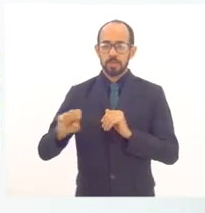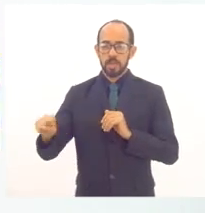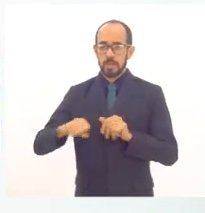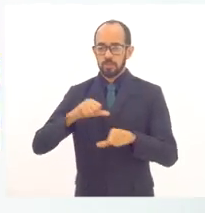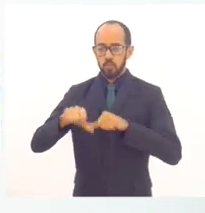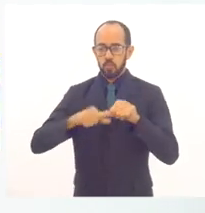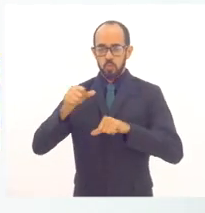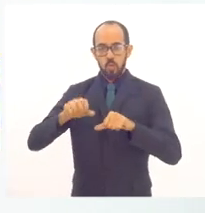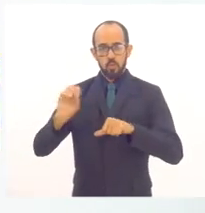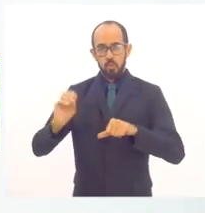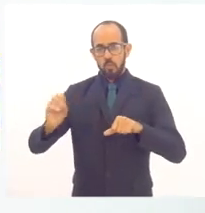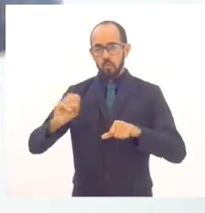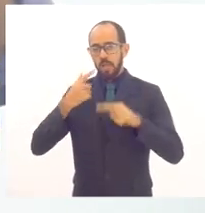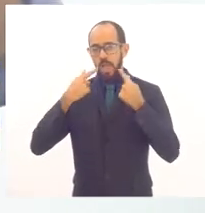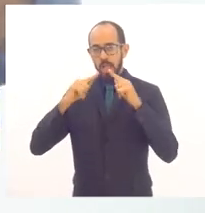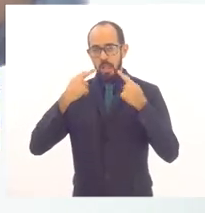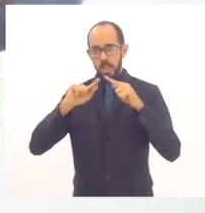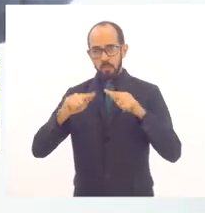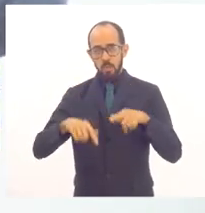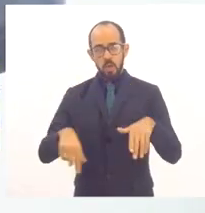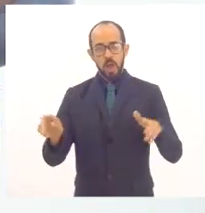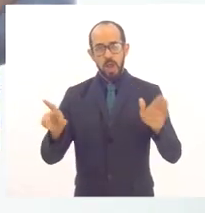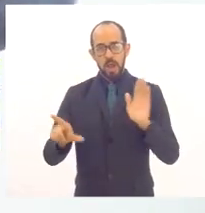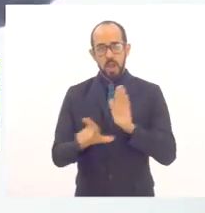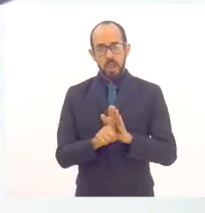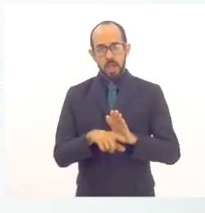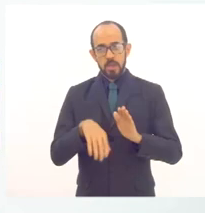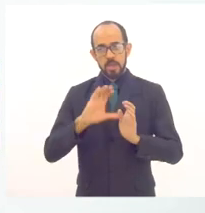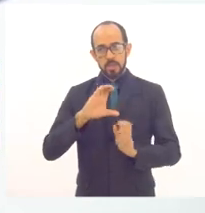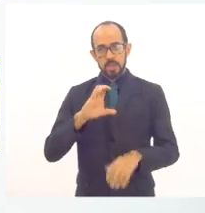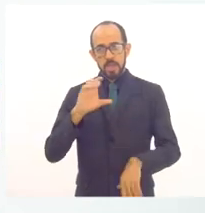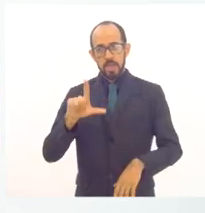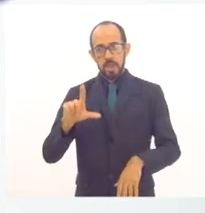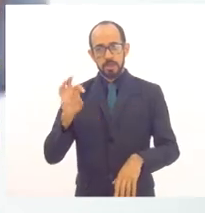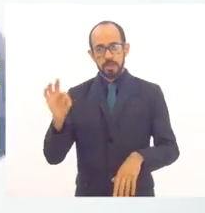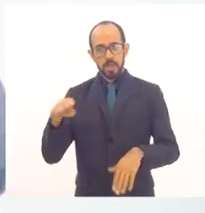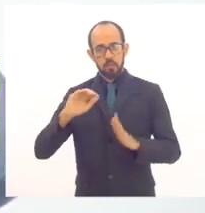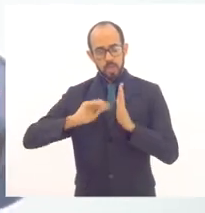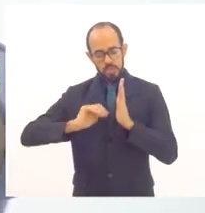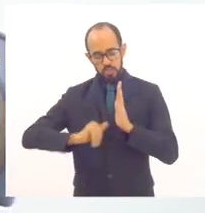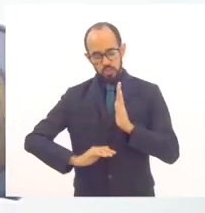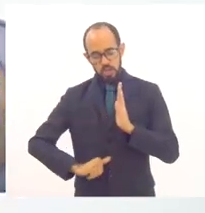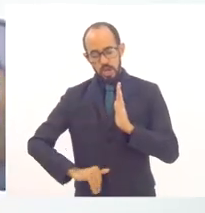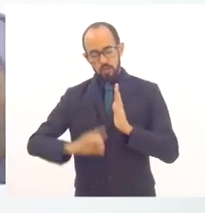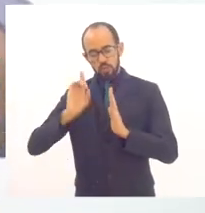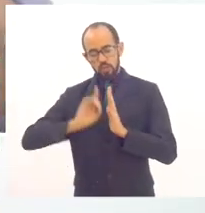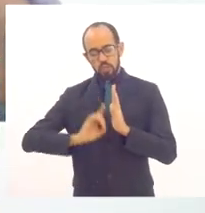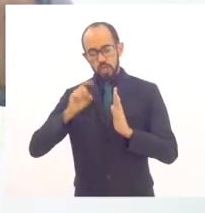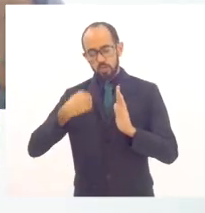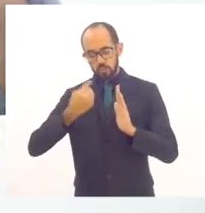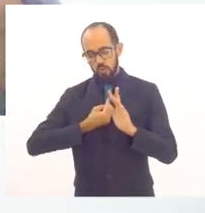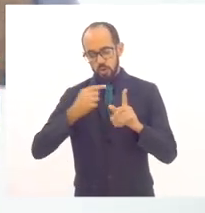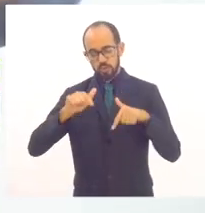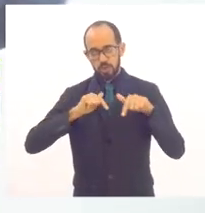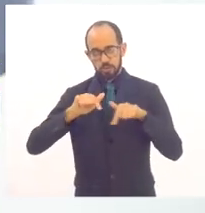consolidação brasileira, dos trabalhos, a CLT, foi tirada a direito dos trabalhadores, aprovou a profissão de empregada doméstica,